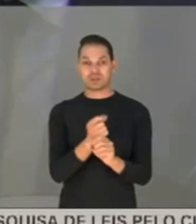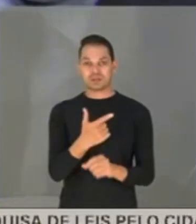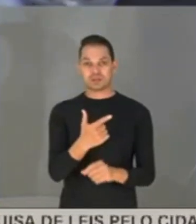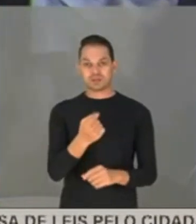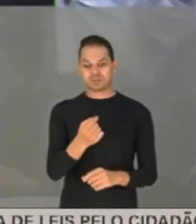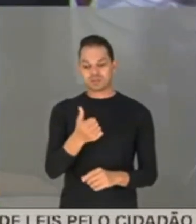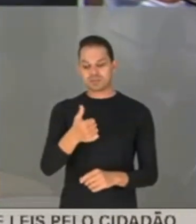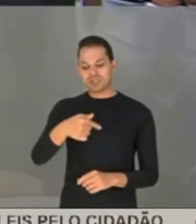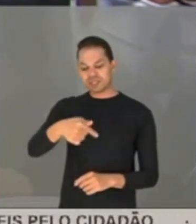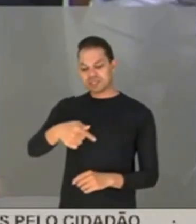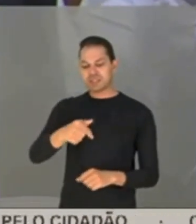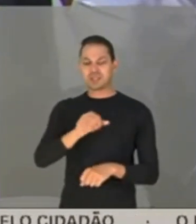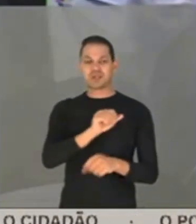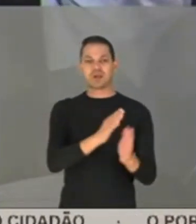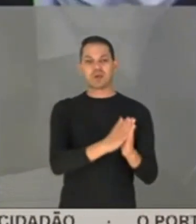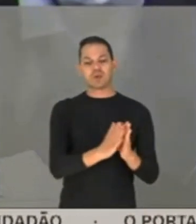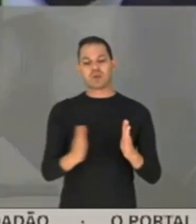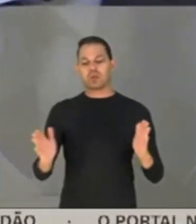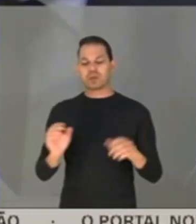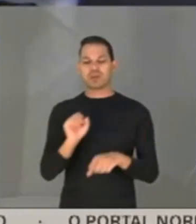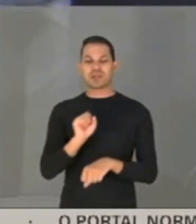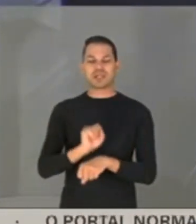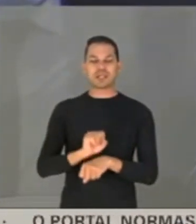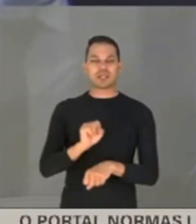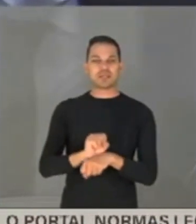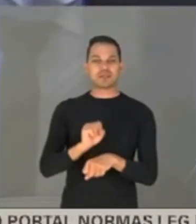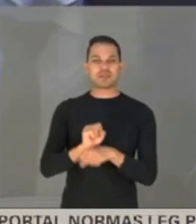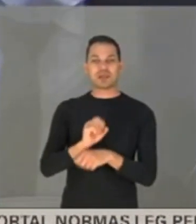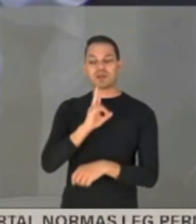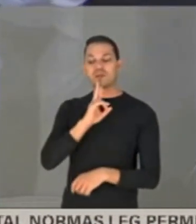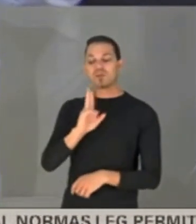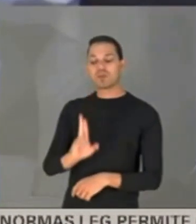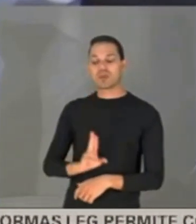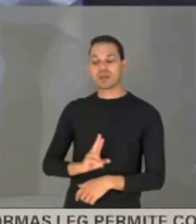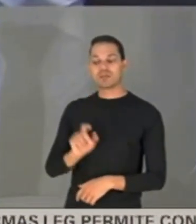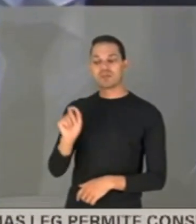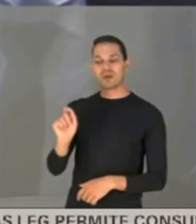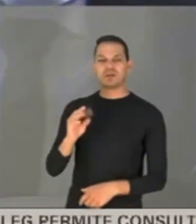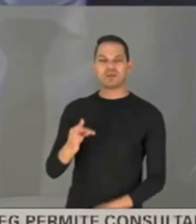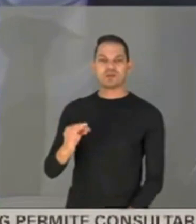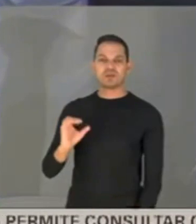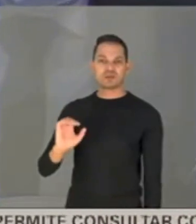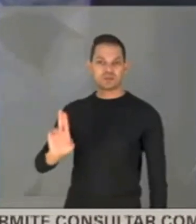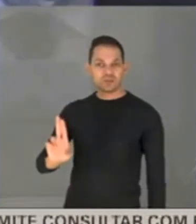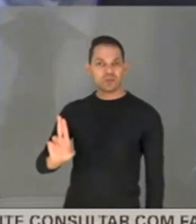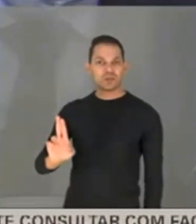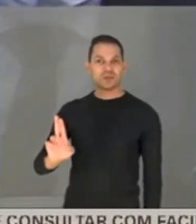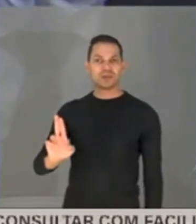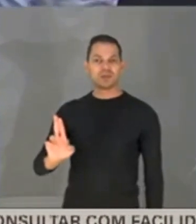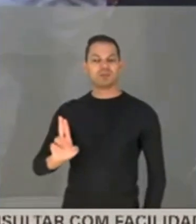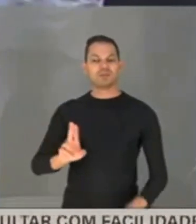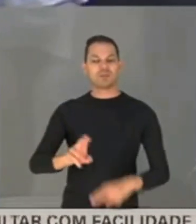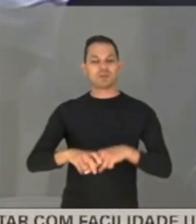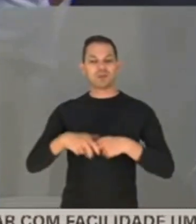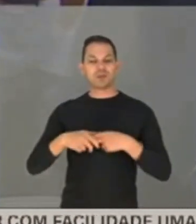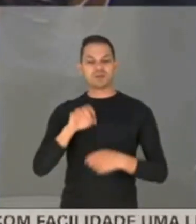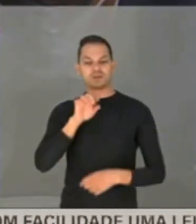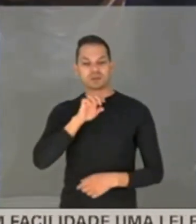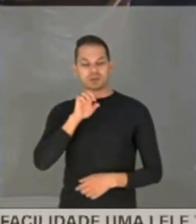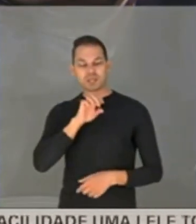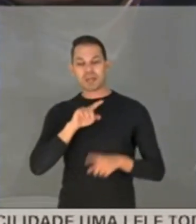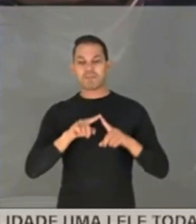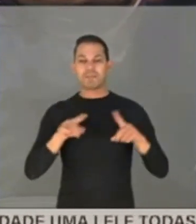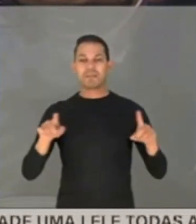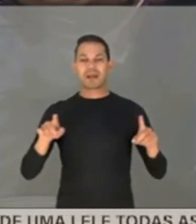2017 aguardando um posicionamento do Tribunal de Contas. Por isso, os emergenciais. Mas todos